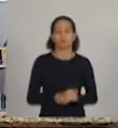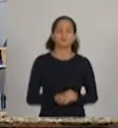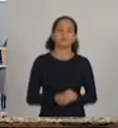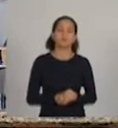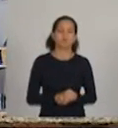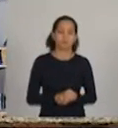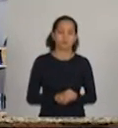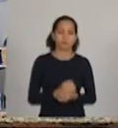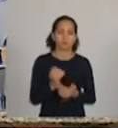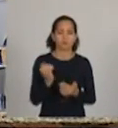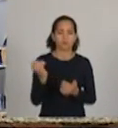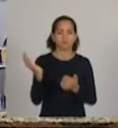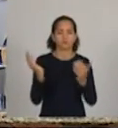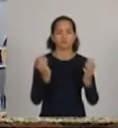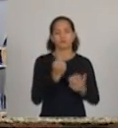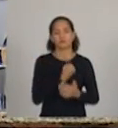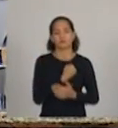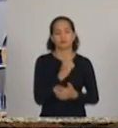origem externa